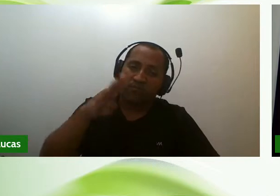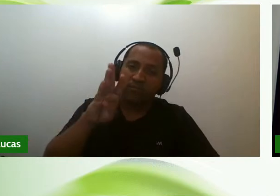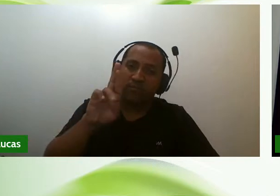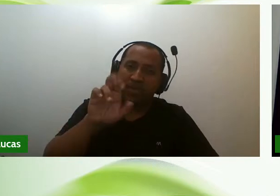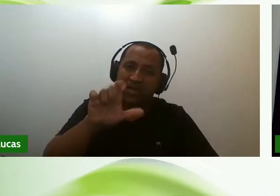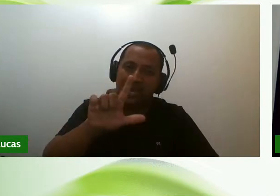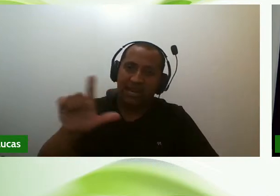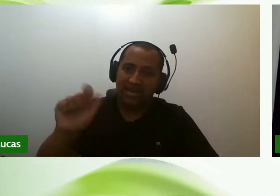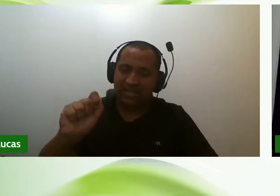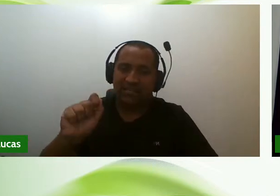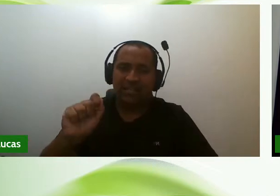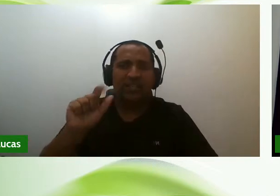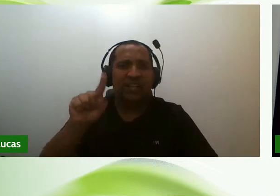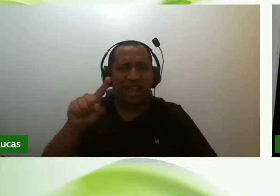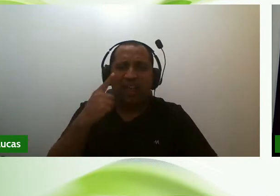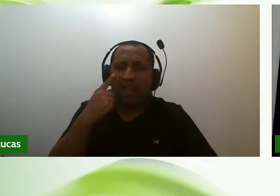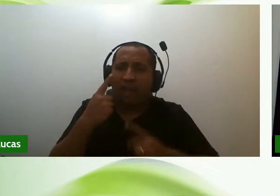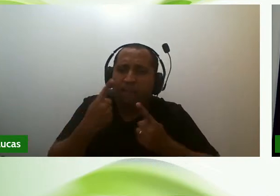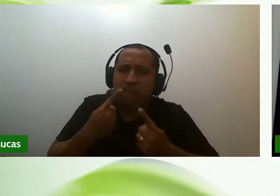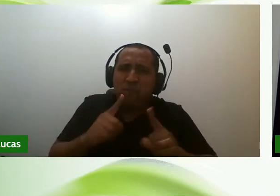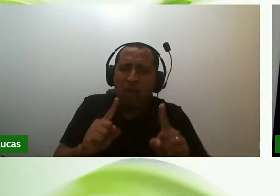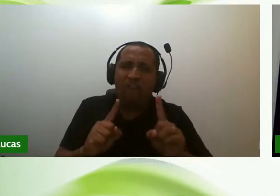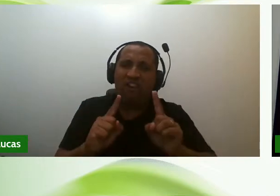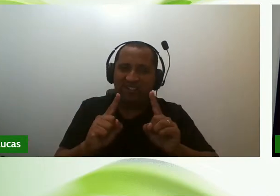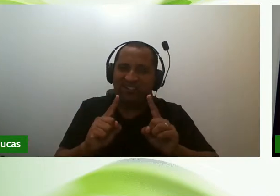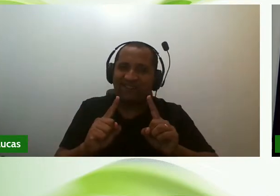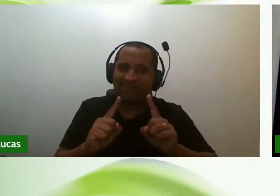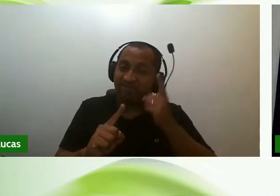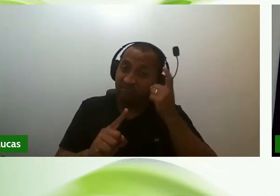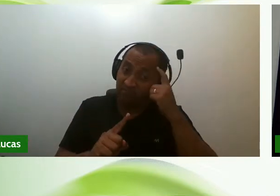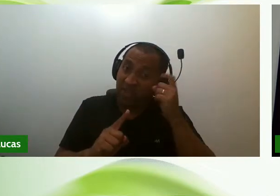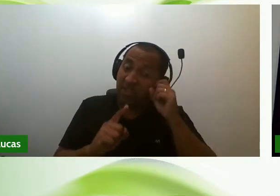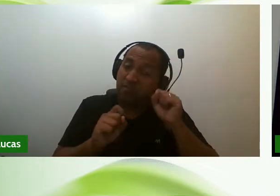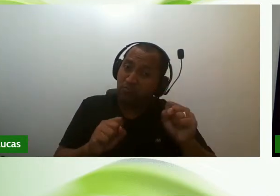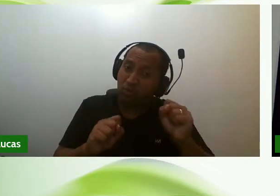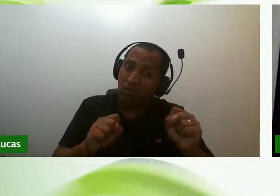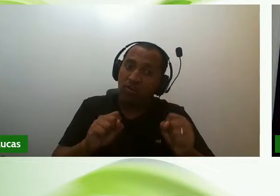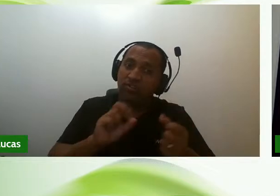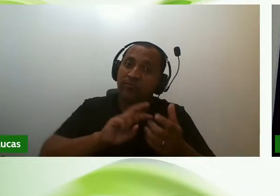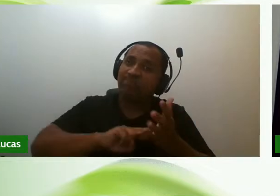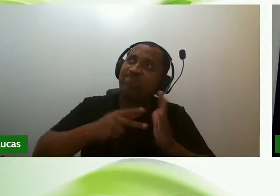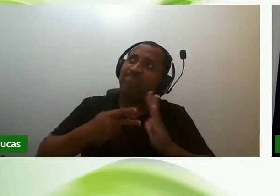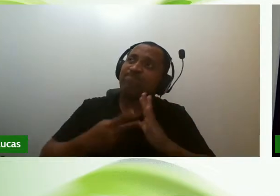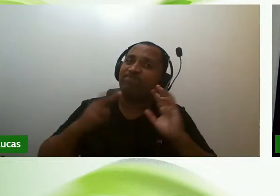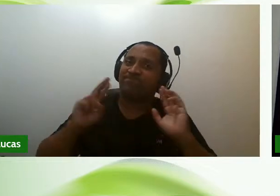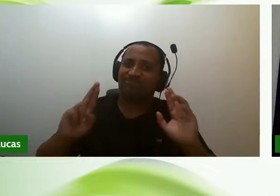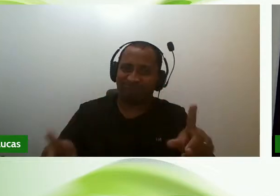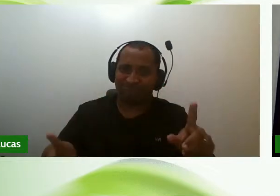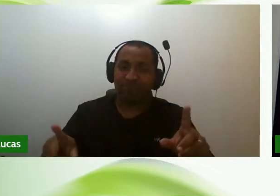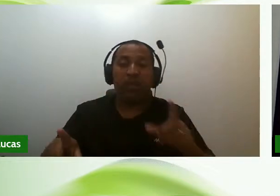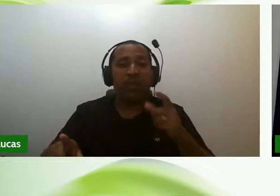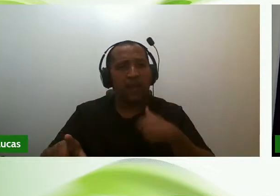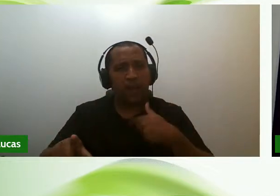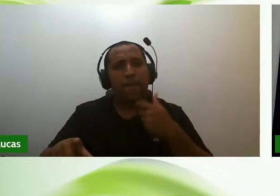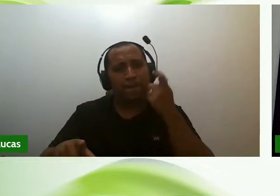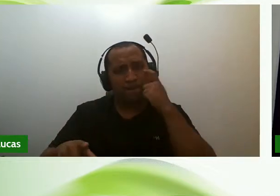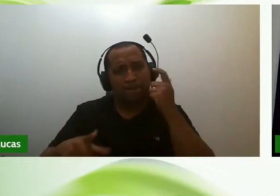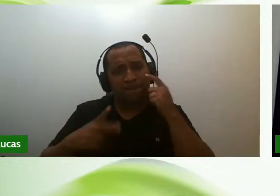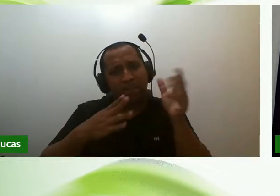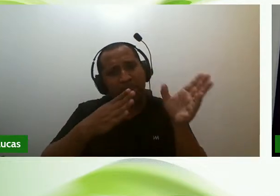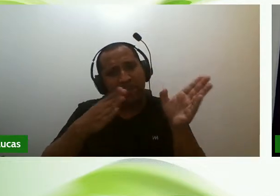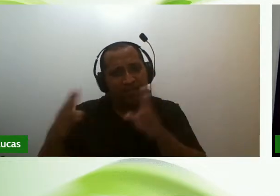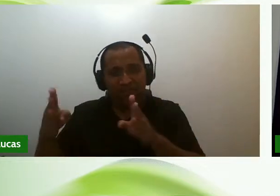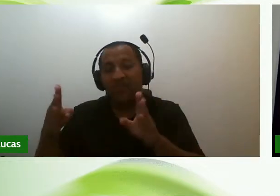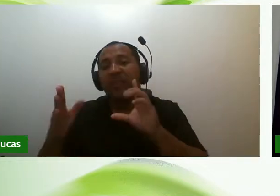vídeo instigador, né? A gente pode ter várias interpretações em relação, mas eu vou passar para vocês, então, mais à